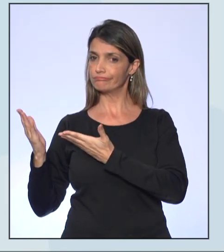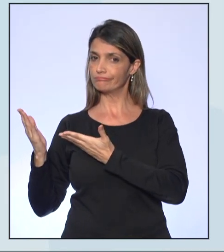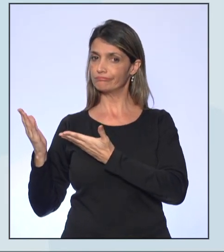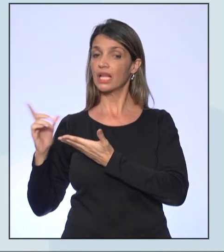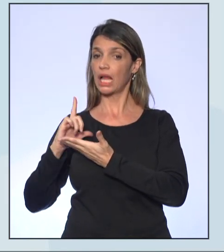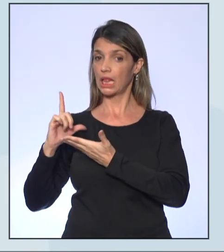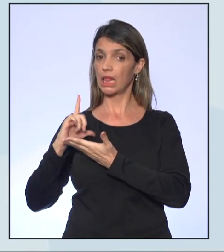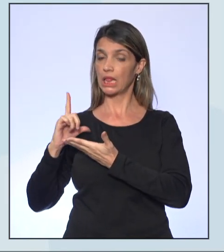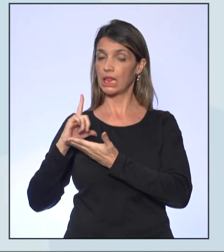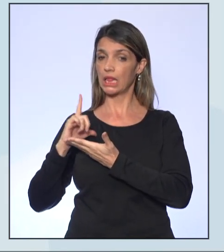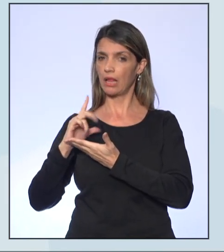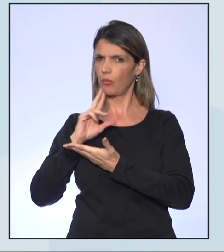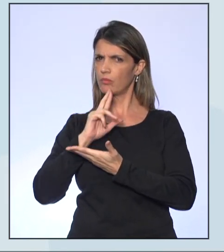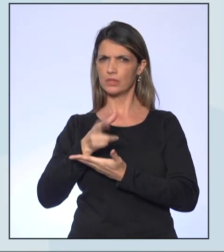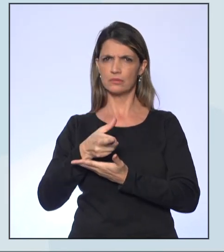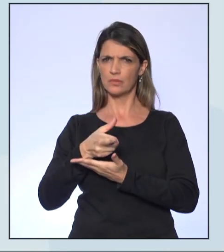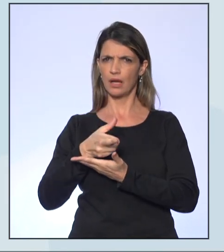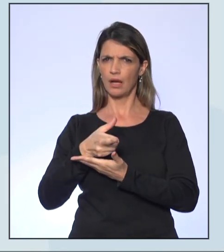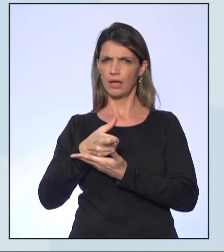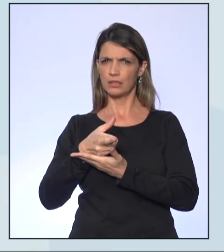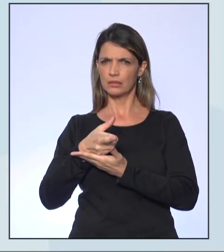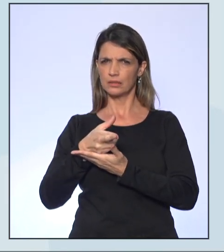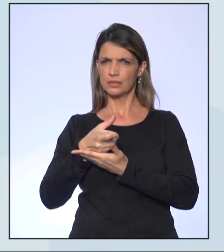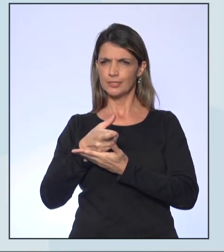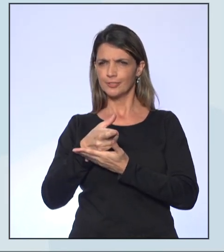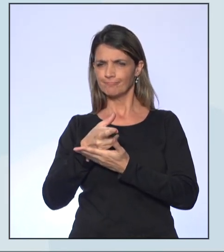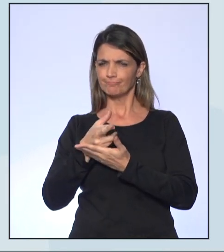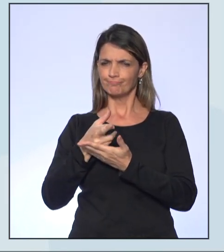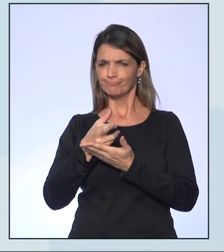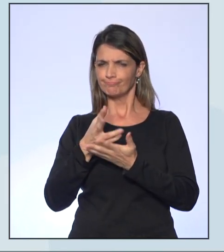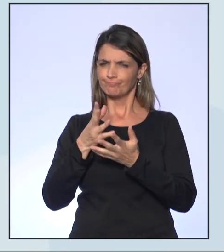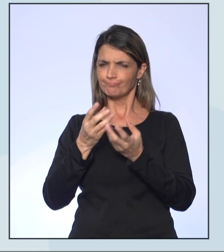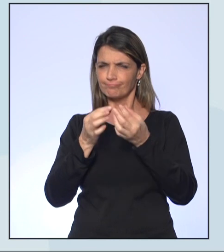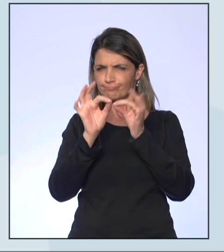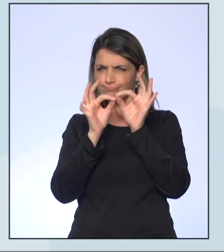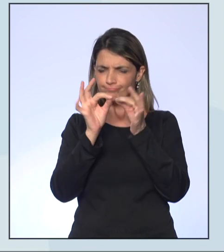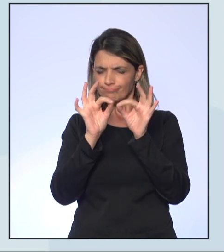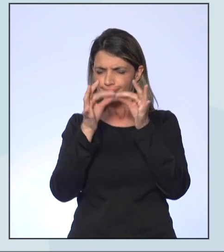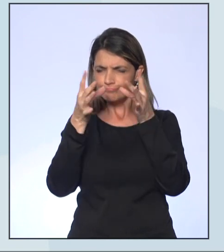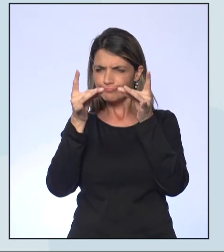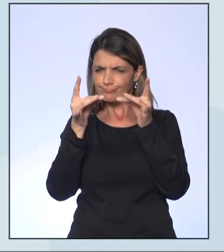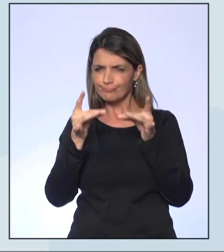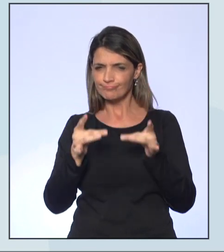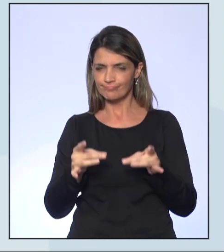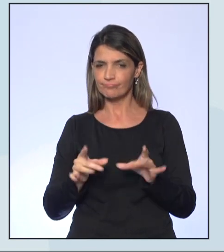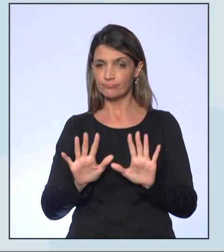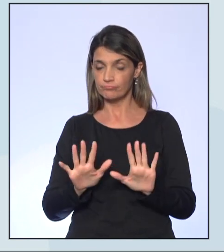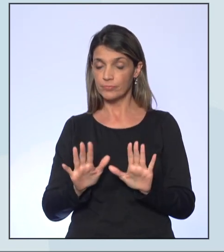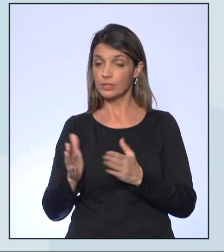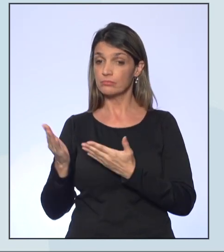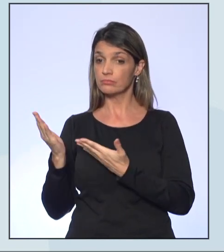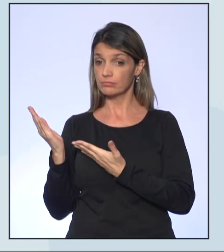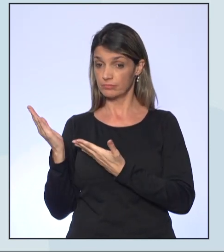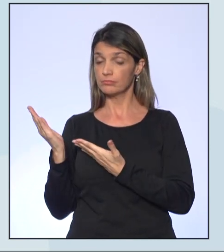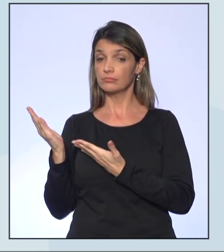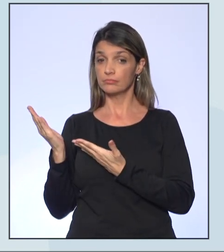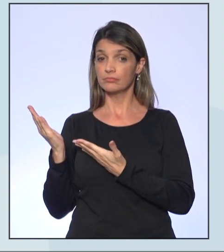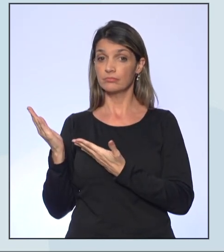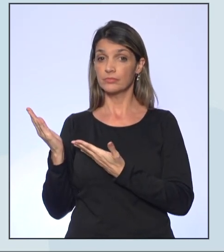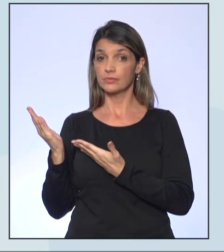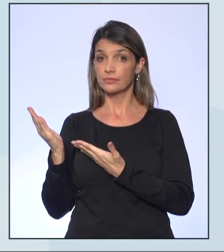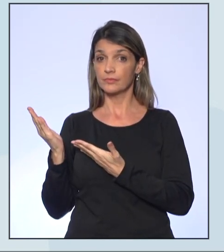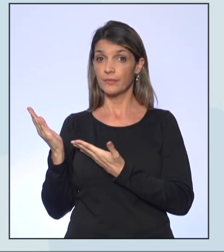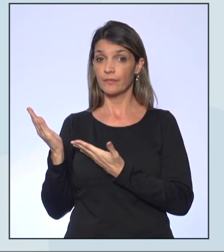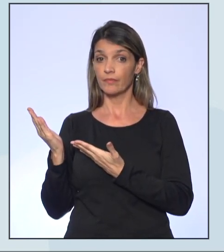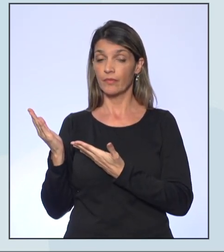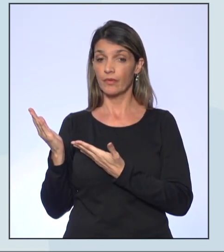um pouco mais trabalhada, digamos assim, né? Essa definição que vocês estão vendo aí na tela, então é a medida